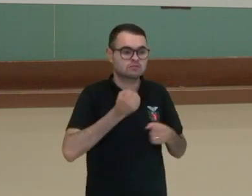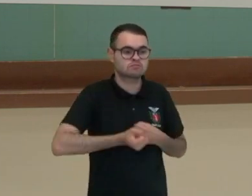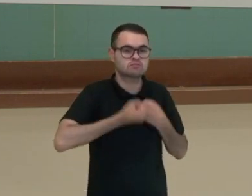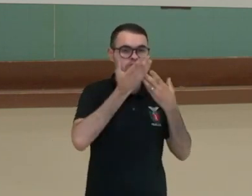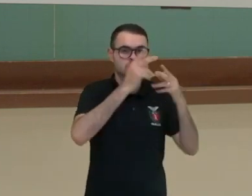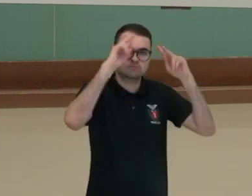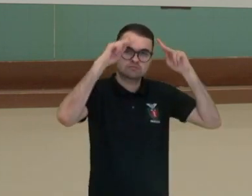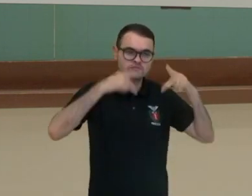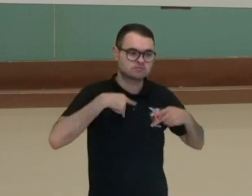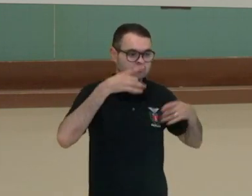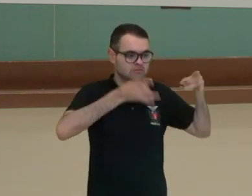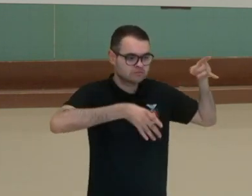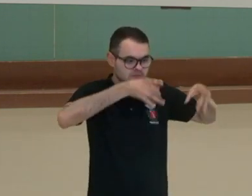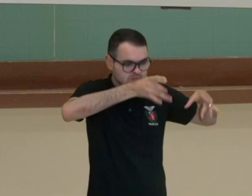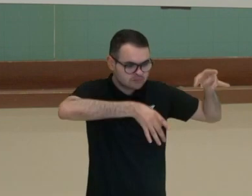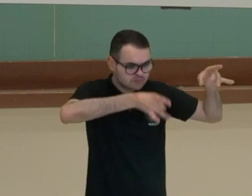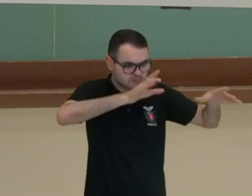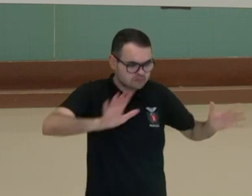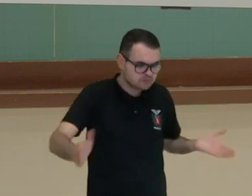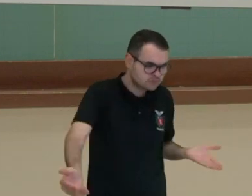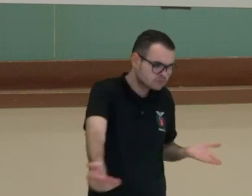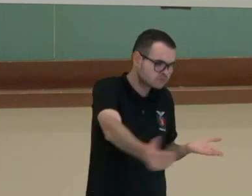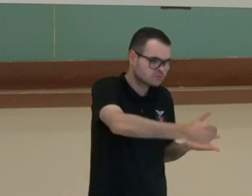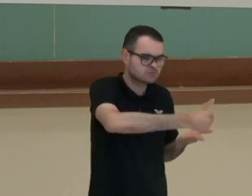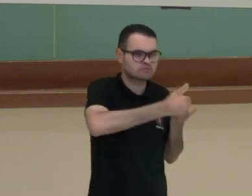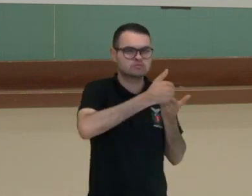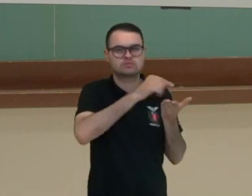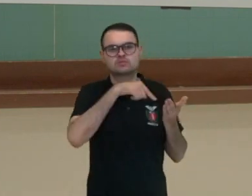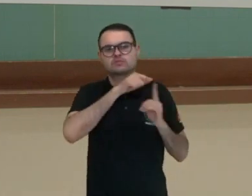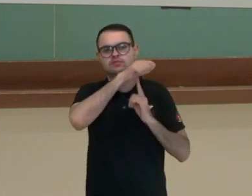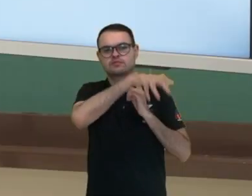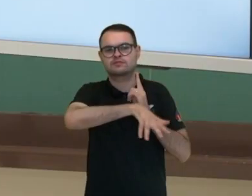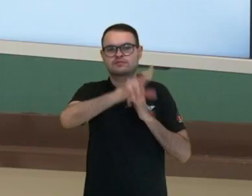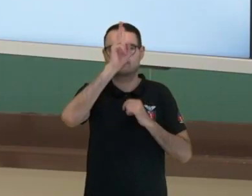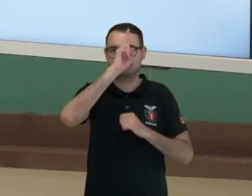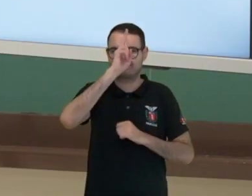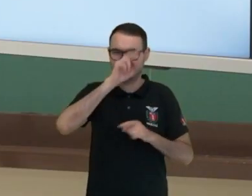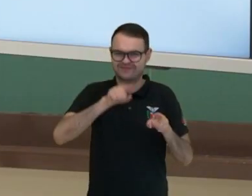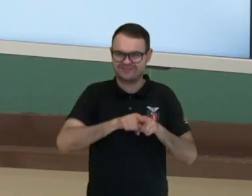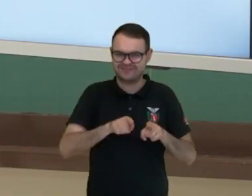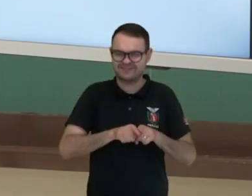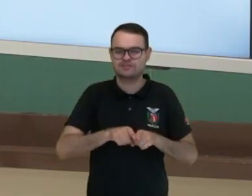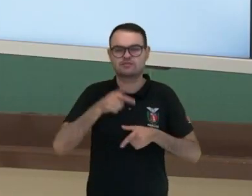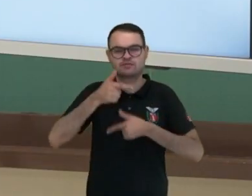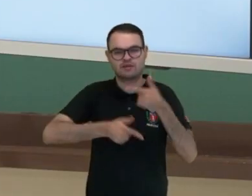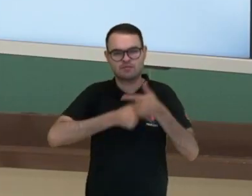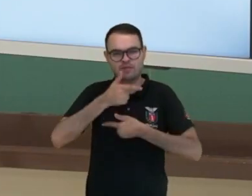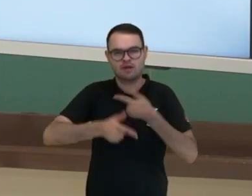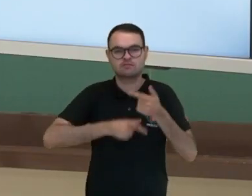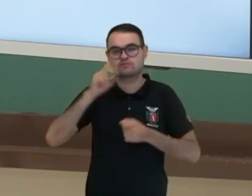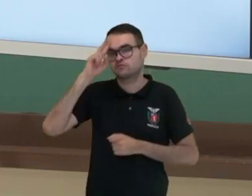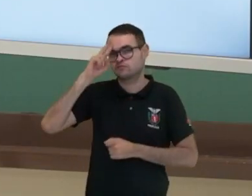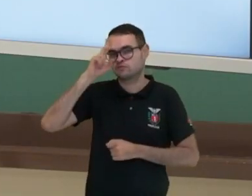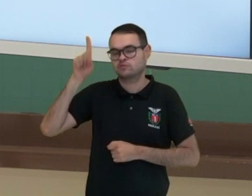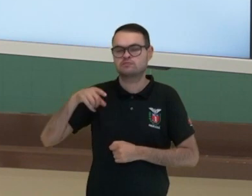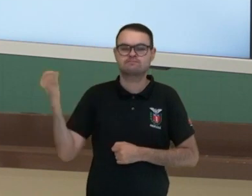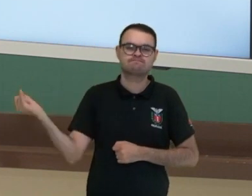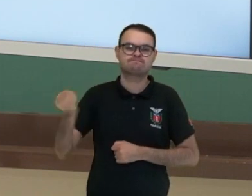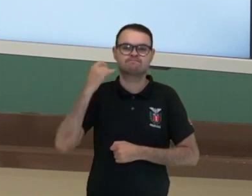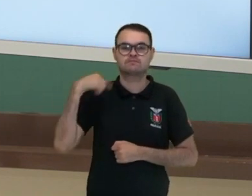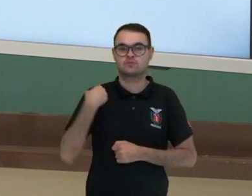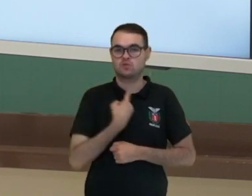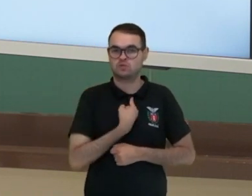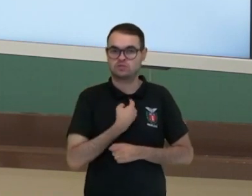deixa vestígio, ela se torna uma fonte histórica. E o trabalho do historiador ele é fundamental para a nossa